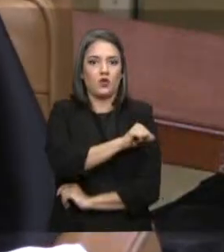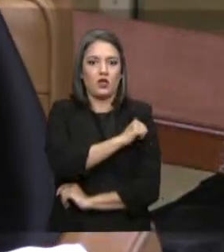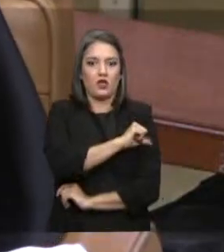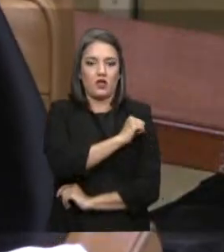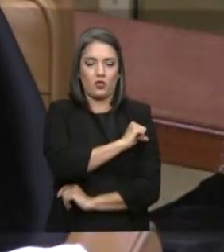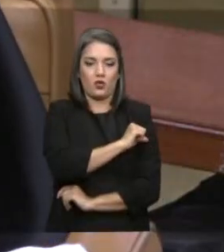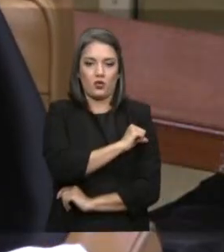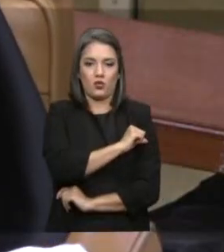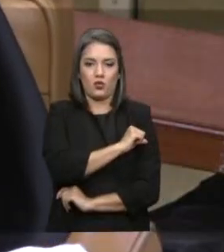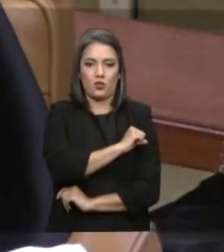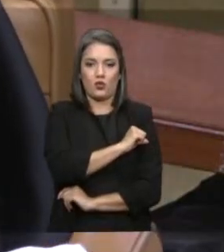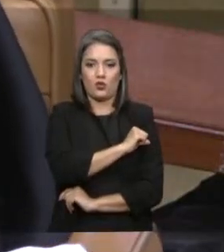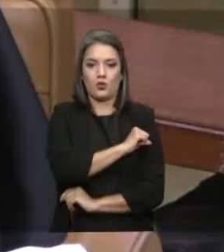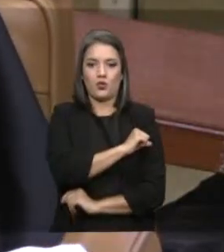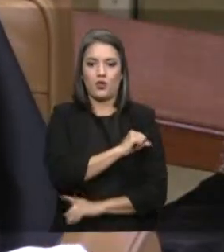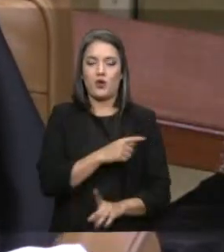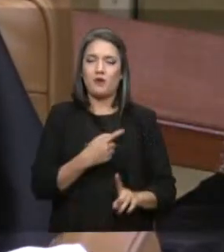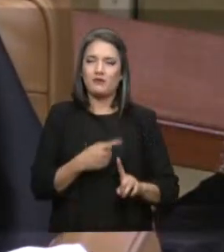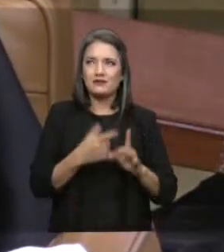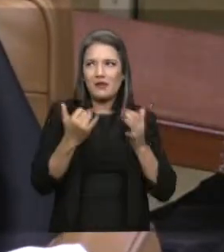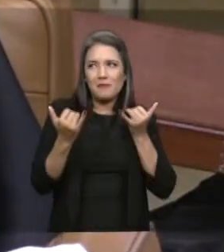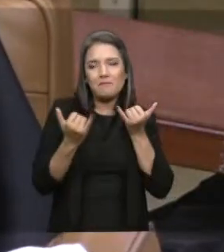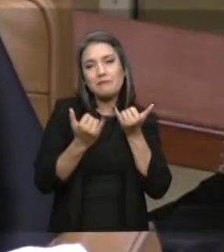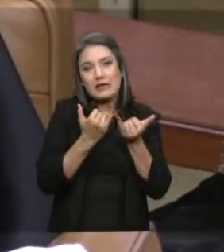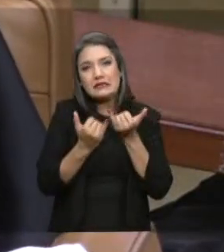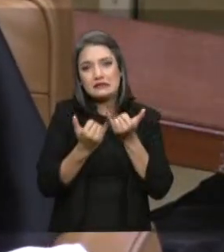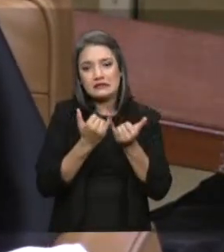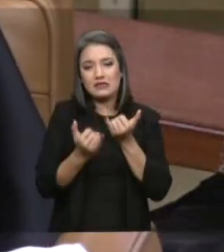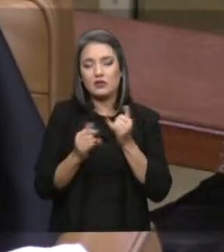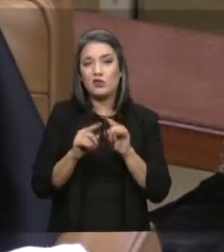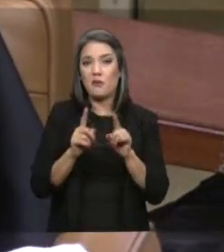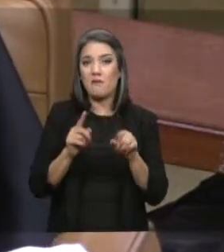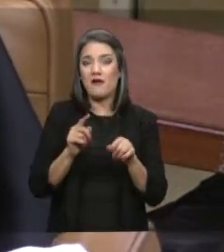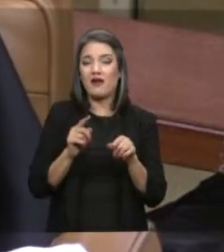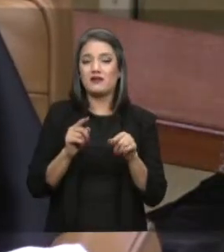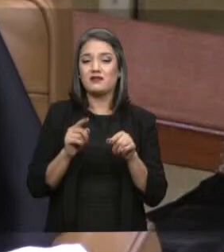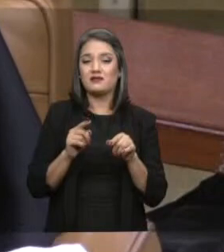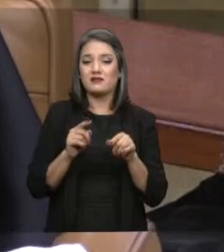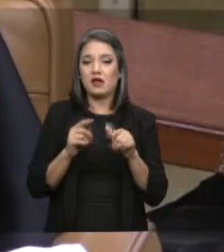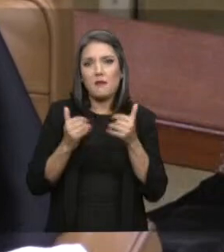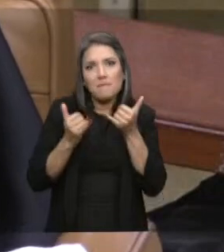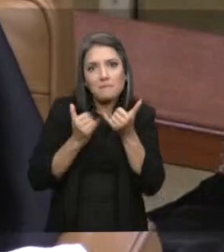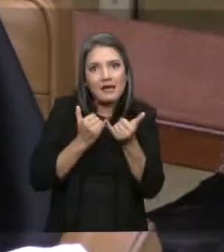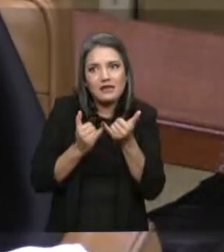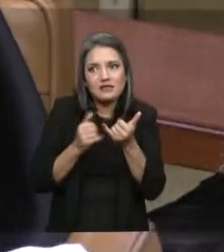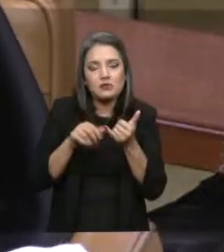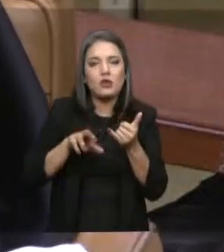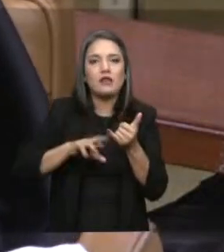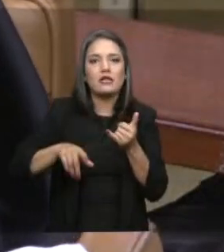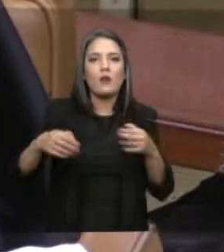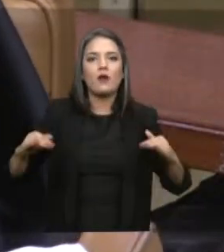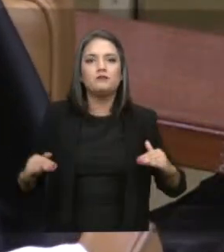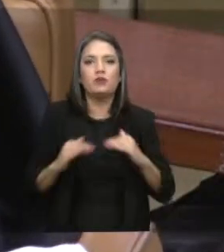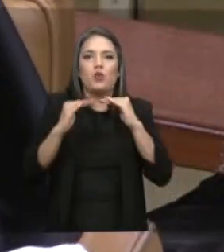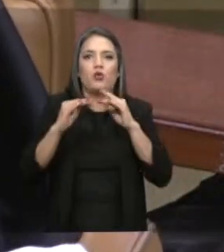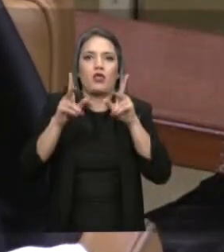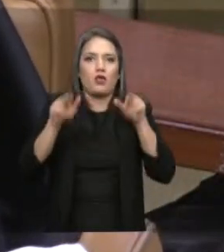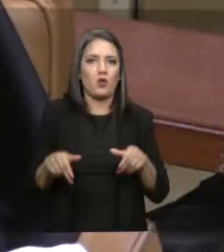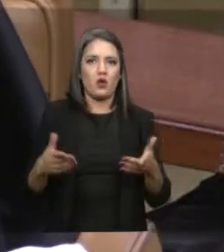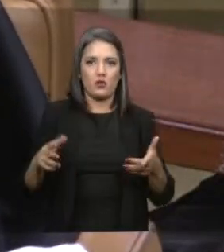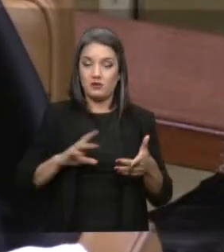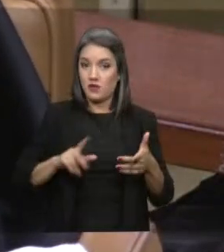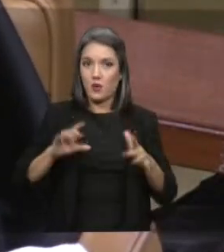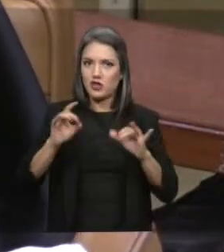os casos até se aproxima mas aquilo que se aproxima não necessariamente se identifica